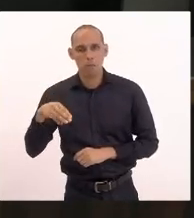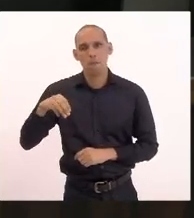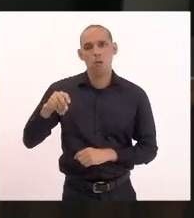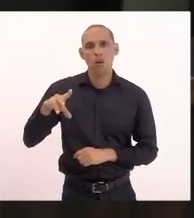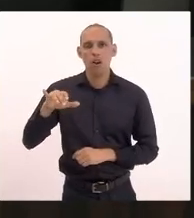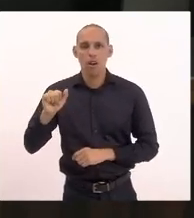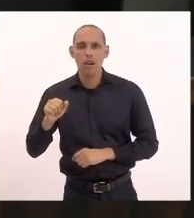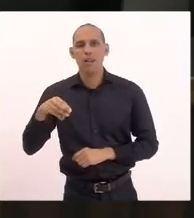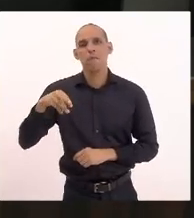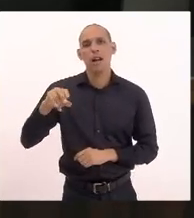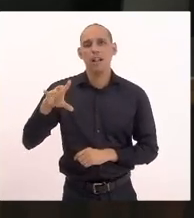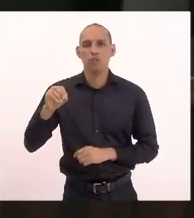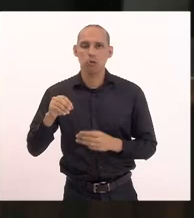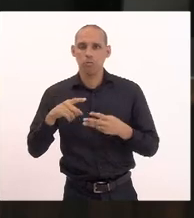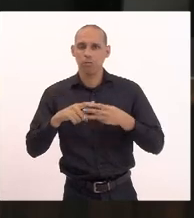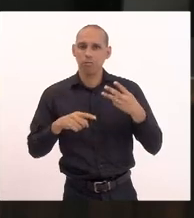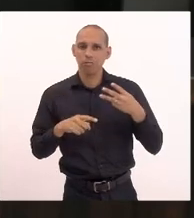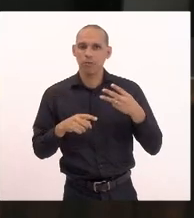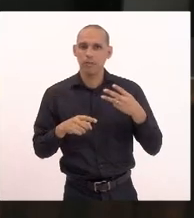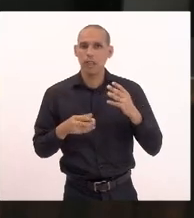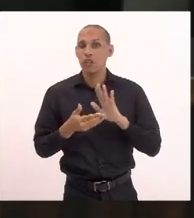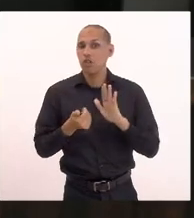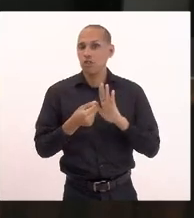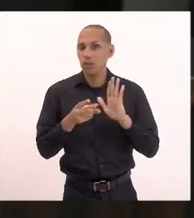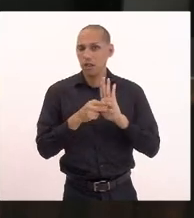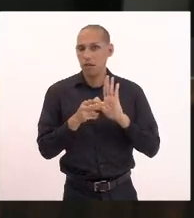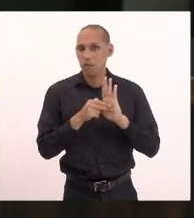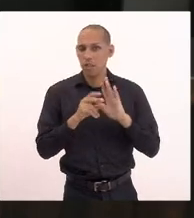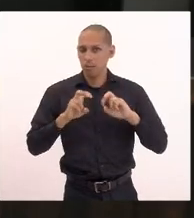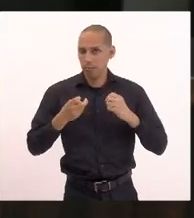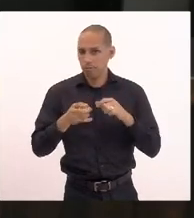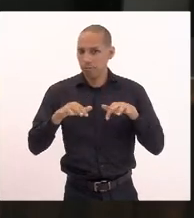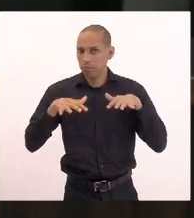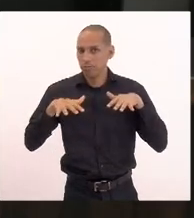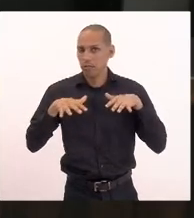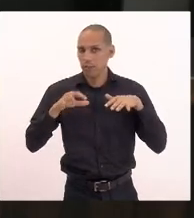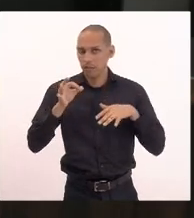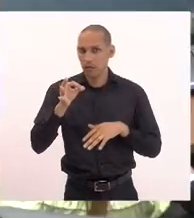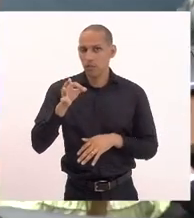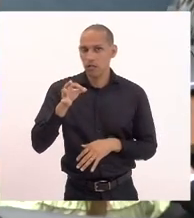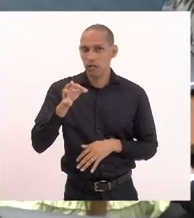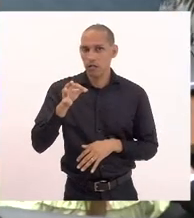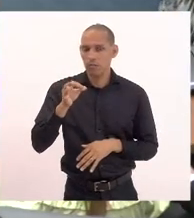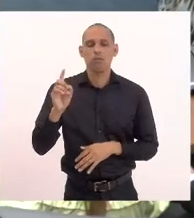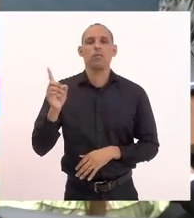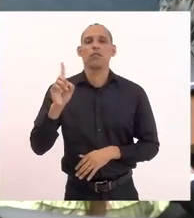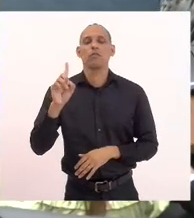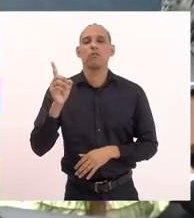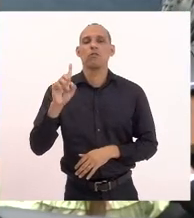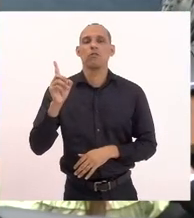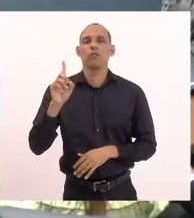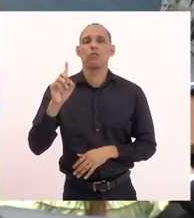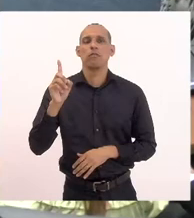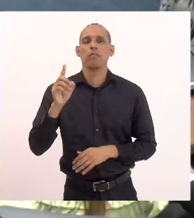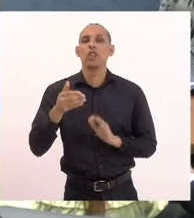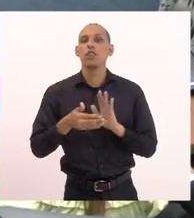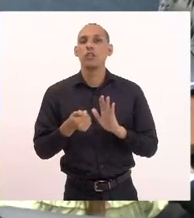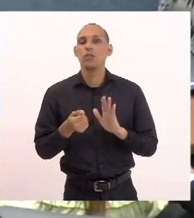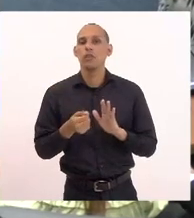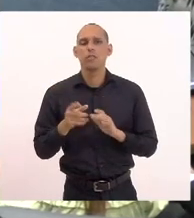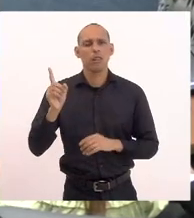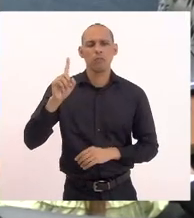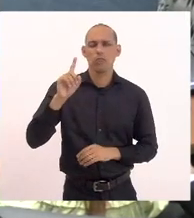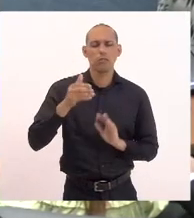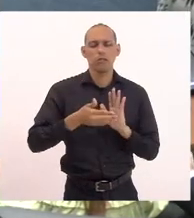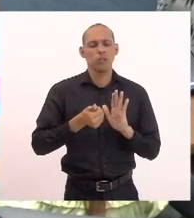Canella. Estou sendo informado que foi retirada as emendas de plenário? Não, é isso? Não. É as emendas do... Não, não